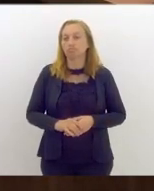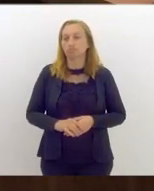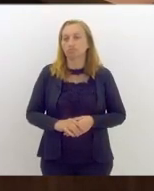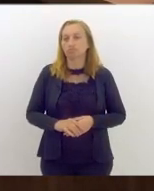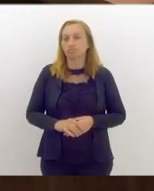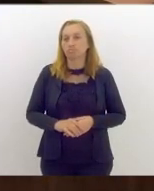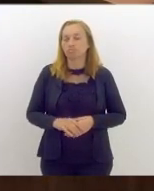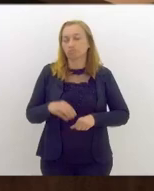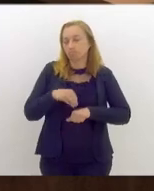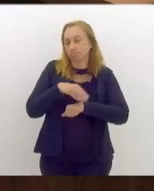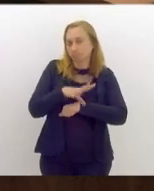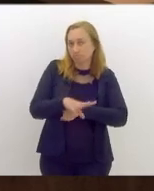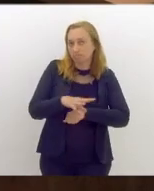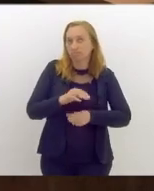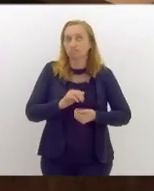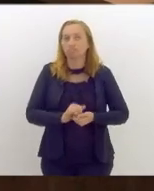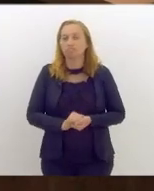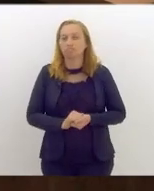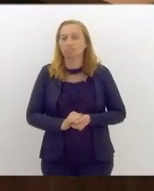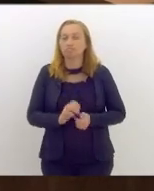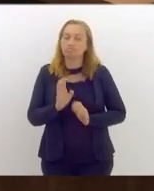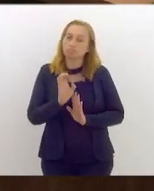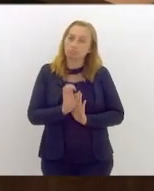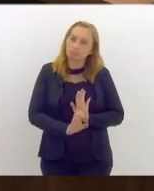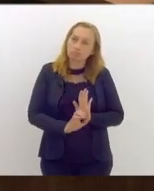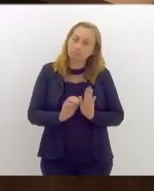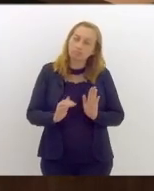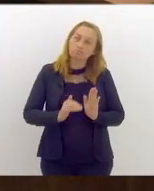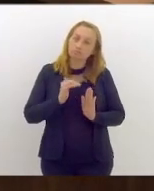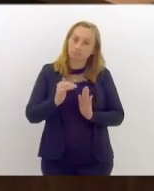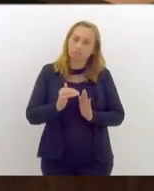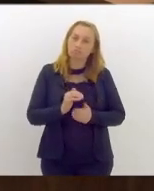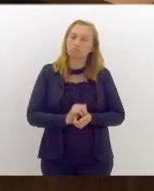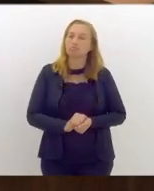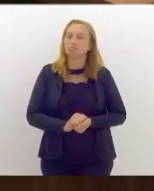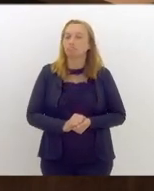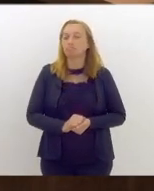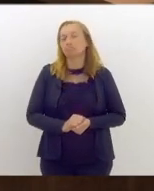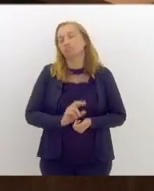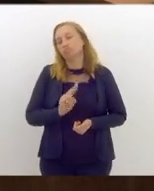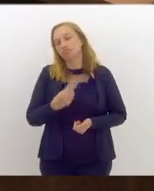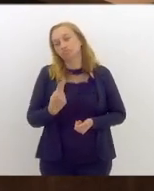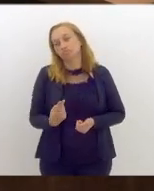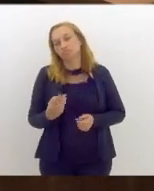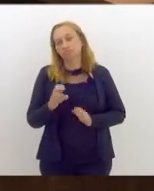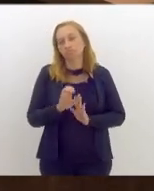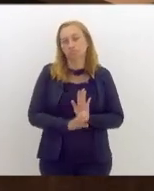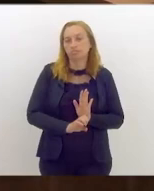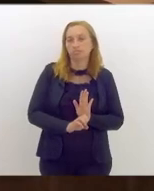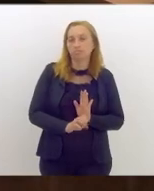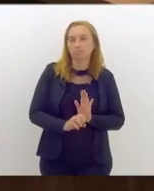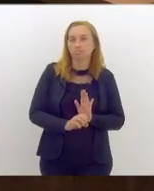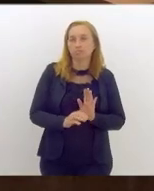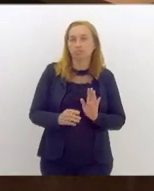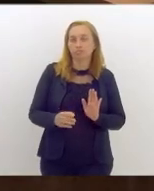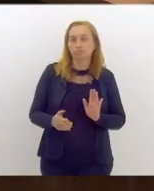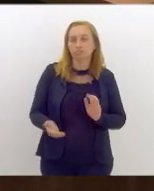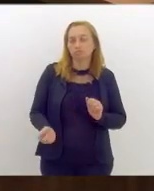a destaques com emenda supressiva ou com emenda aditiva